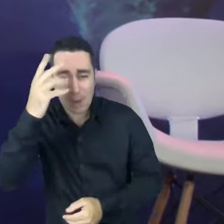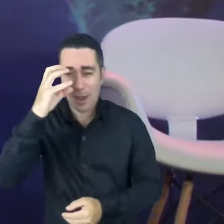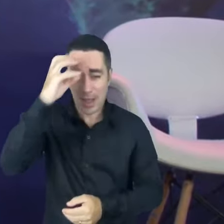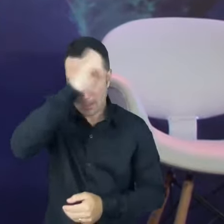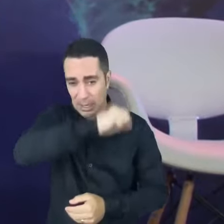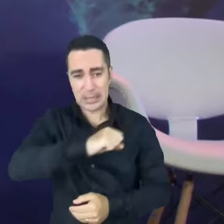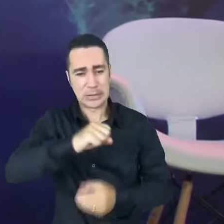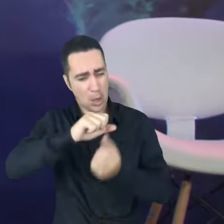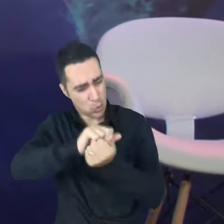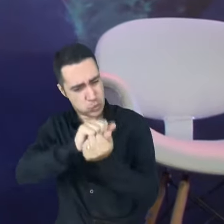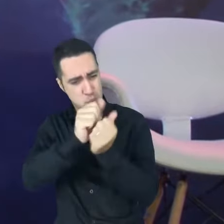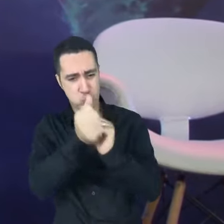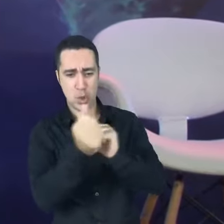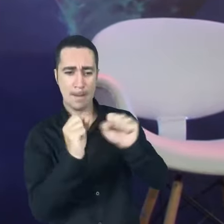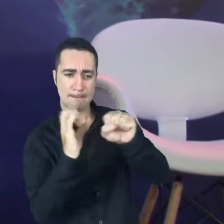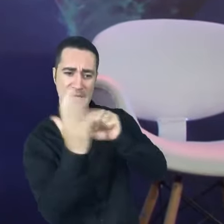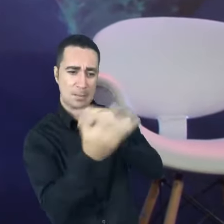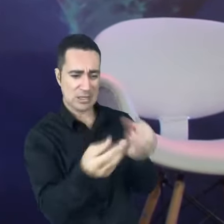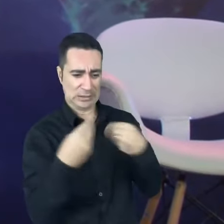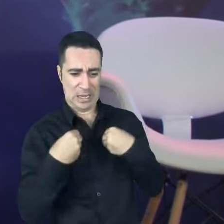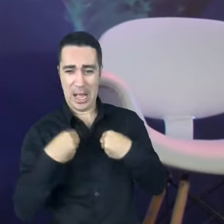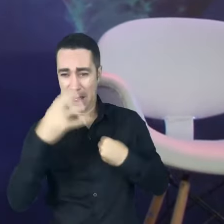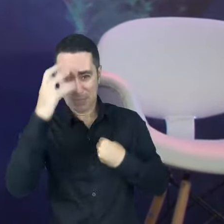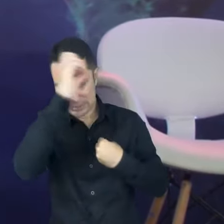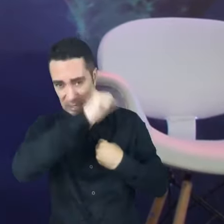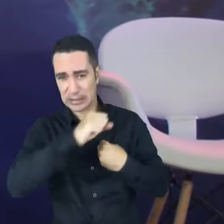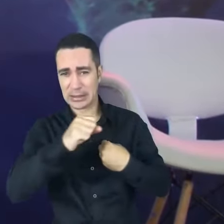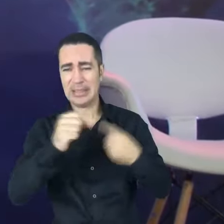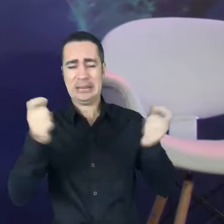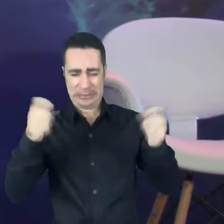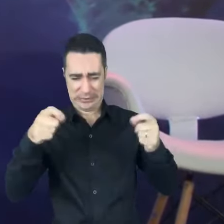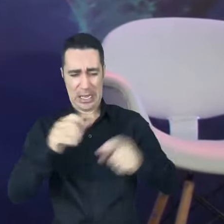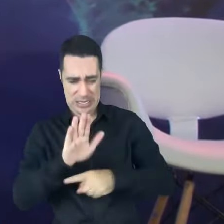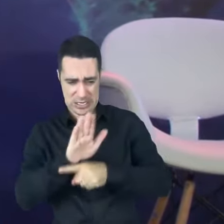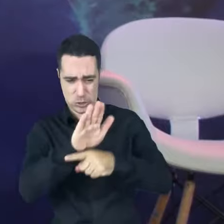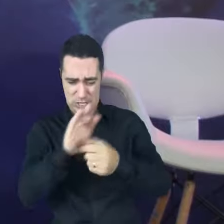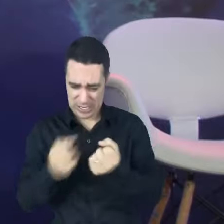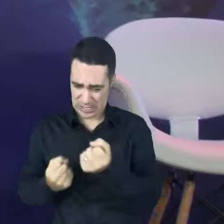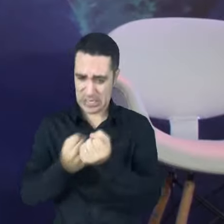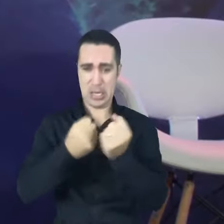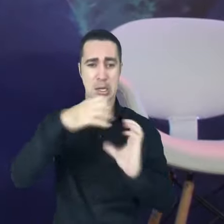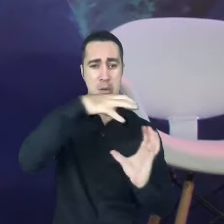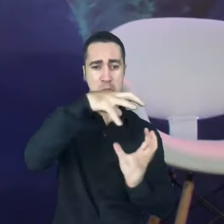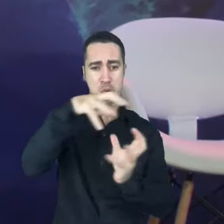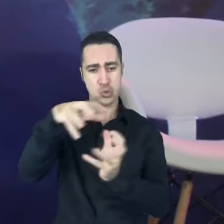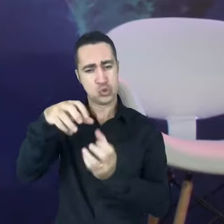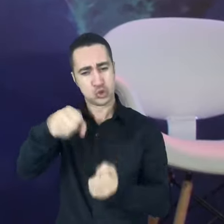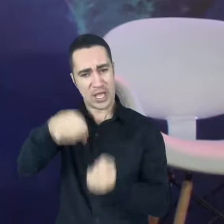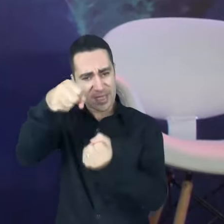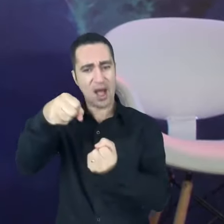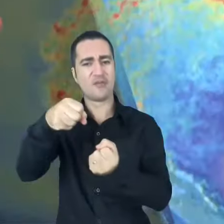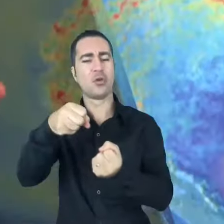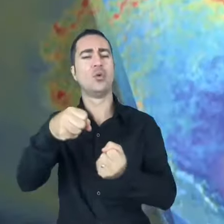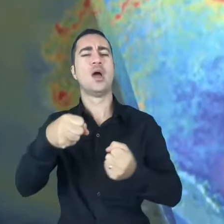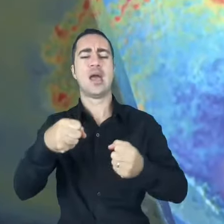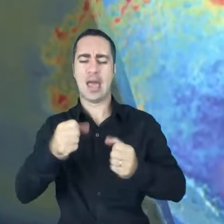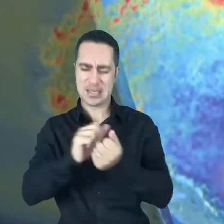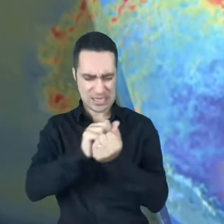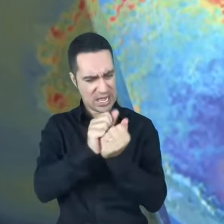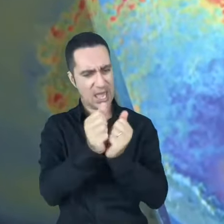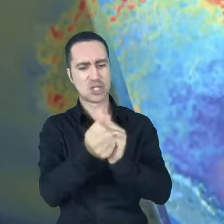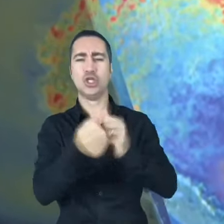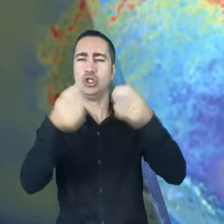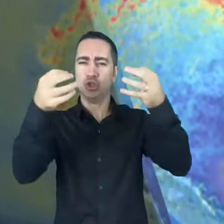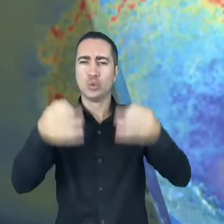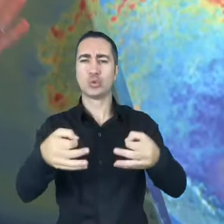pandemia seríamos capazes de construir um mundo mais sustentável, resiliente e justo. Entramos em 2021